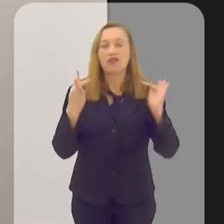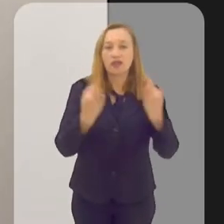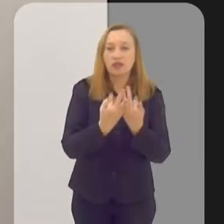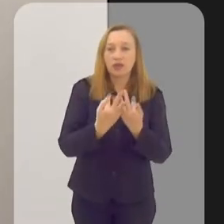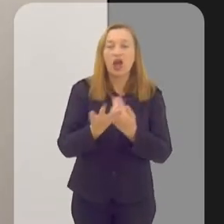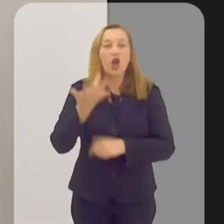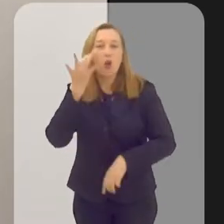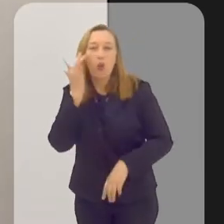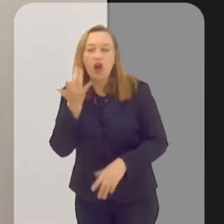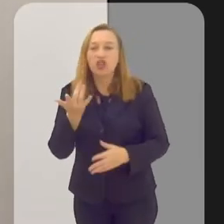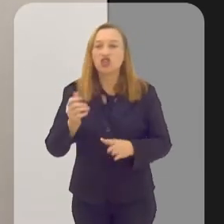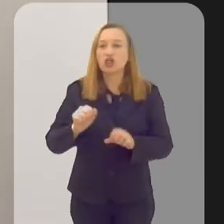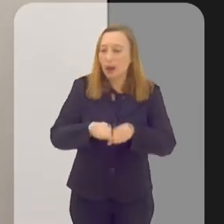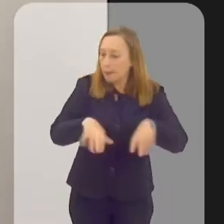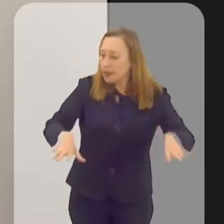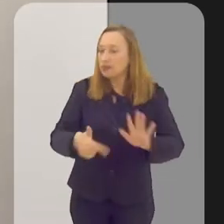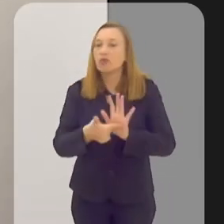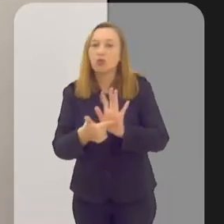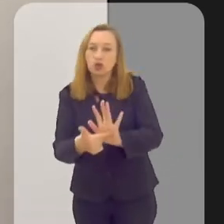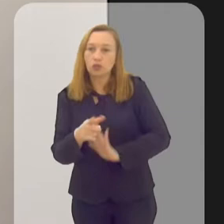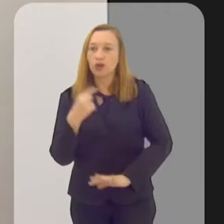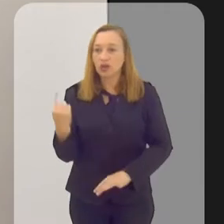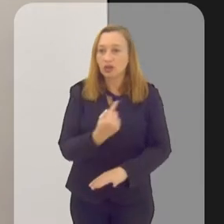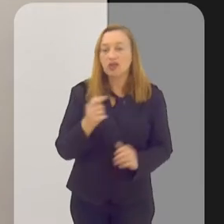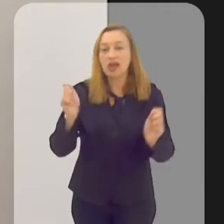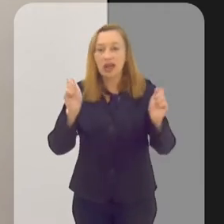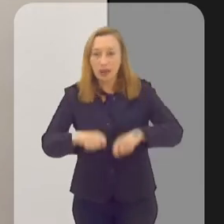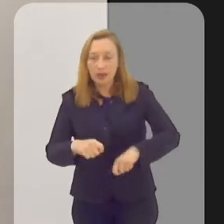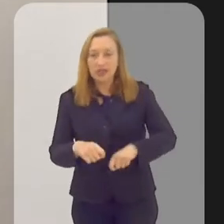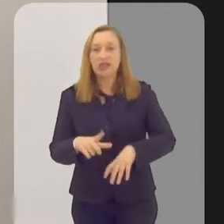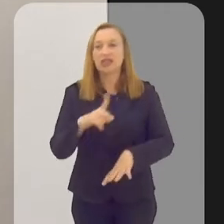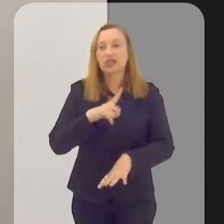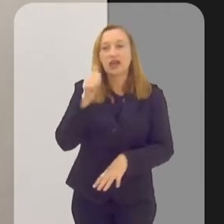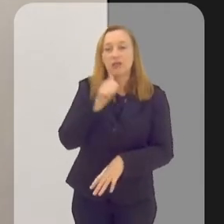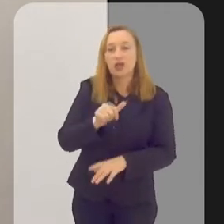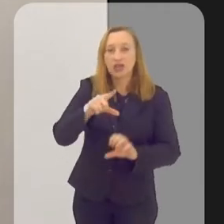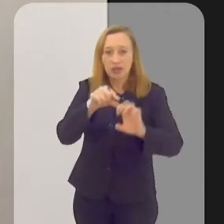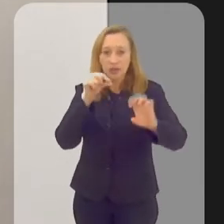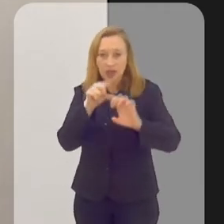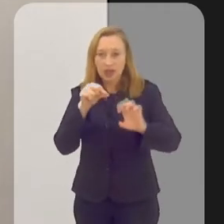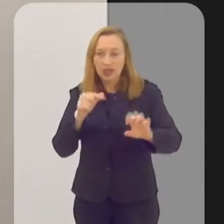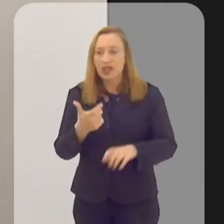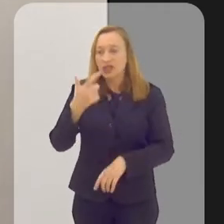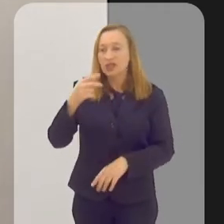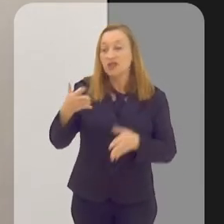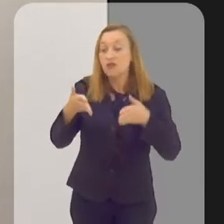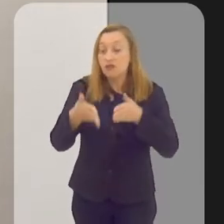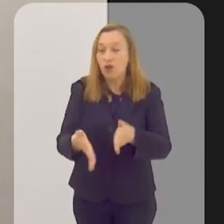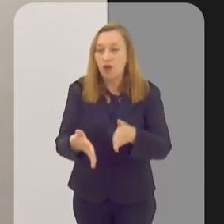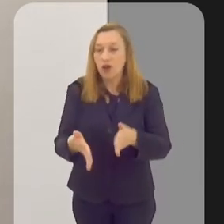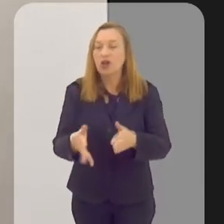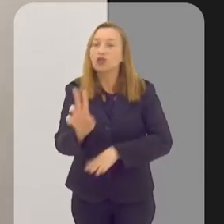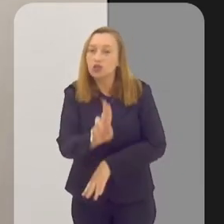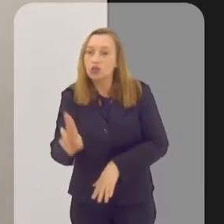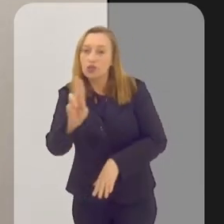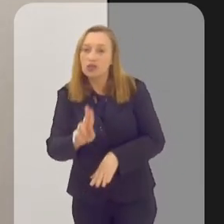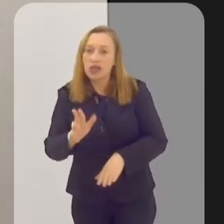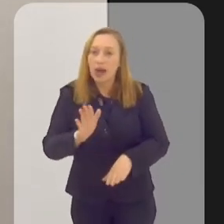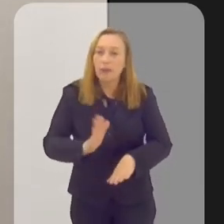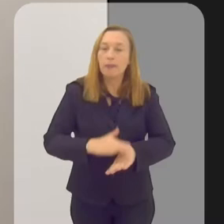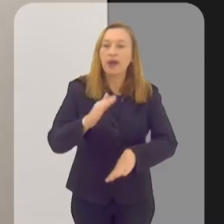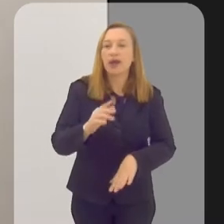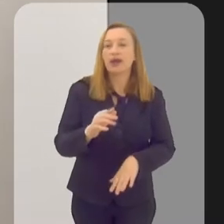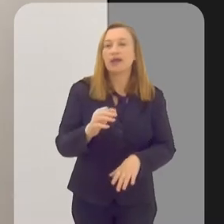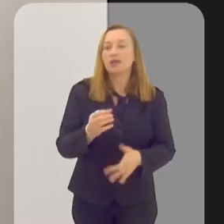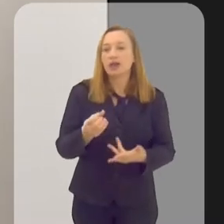consegue sustentar essa família. Então, acho que a pandemia mostrou isso para a gente, a capacidade que a mulher tem de empreender, de ser focada, de